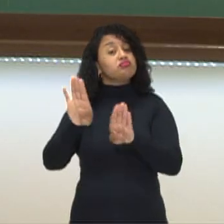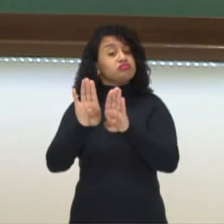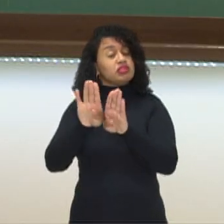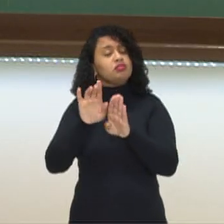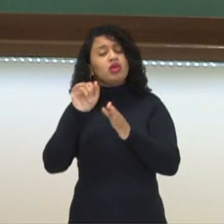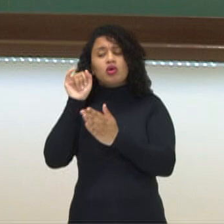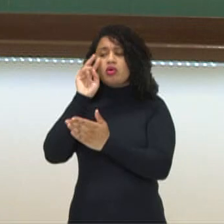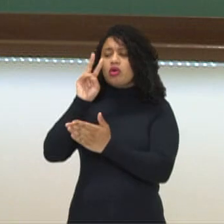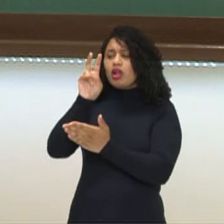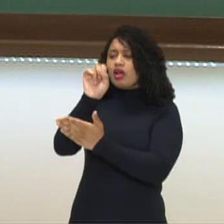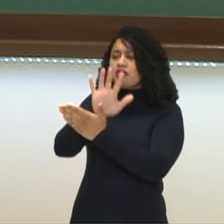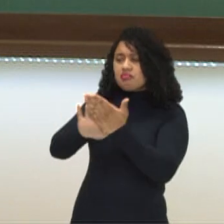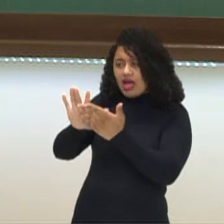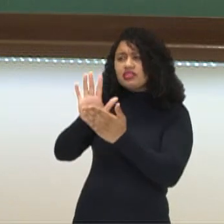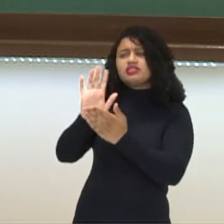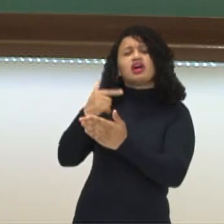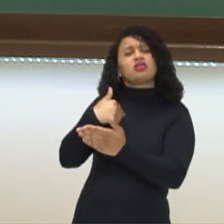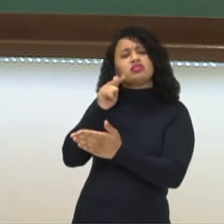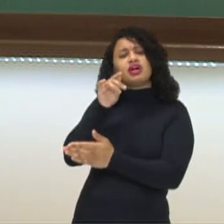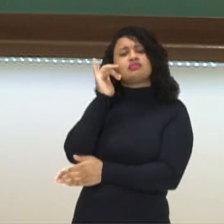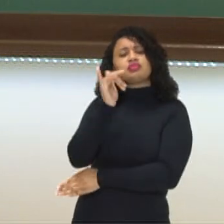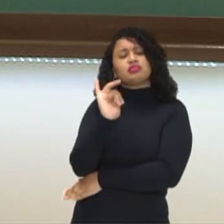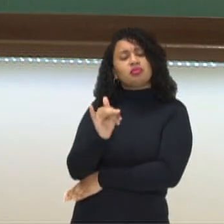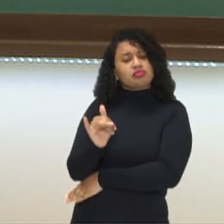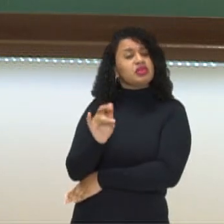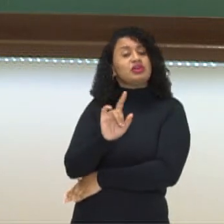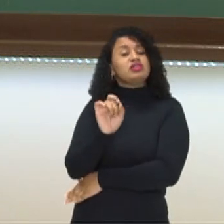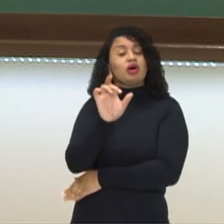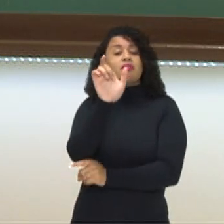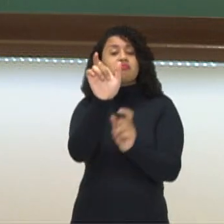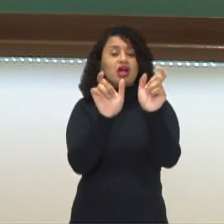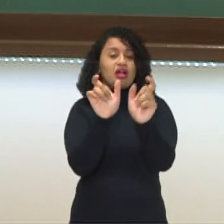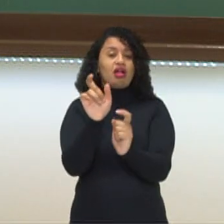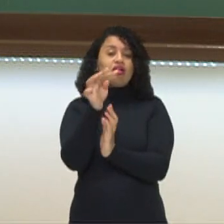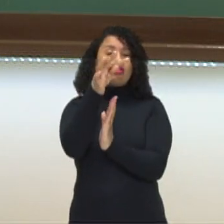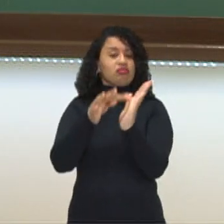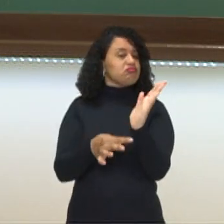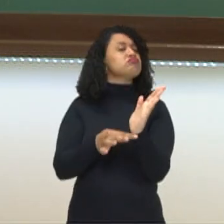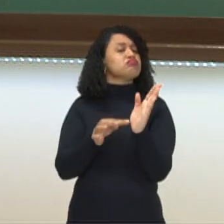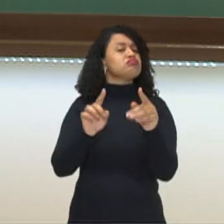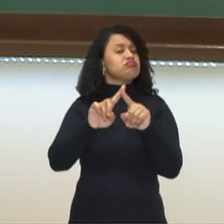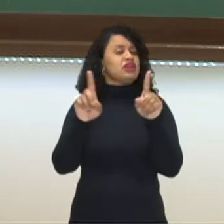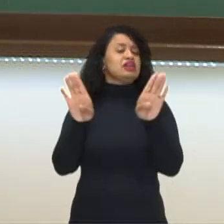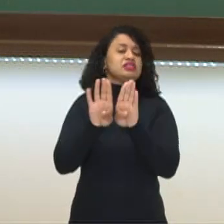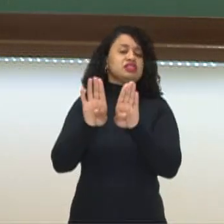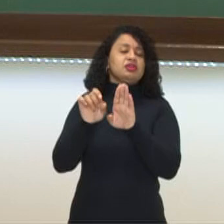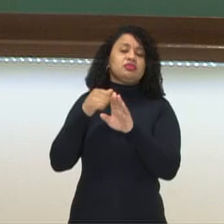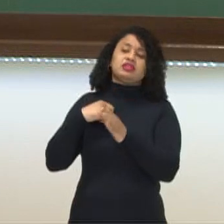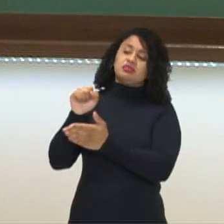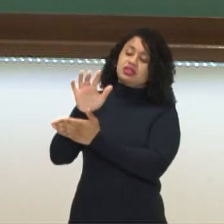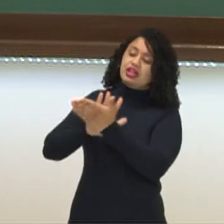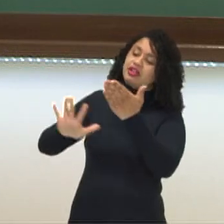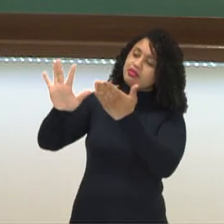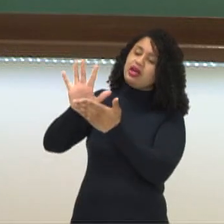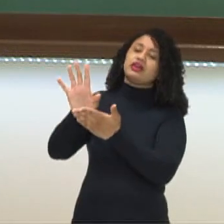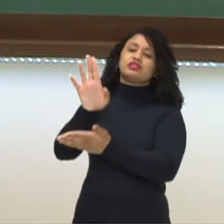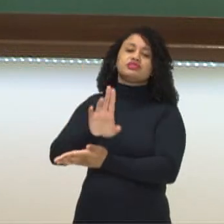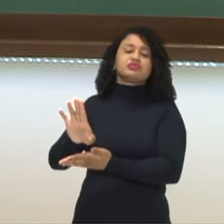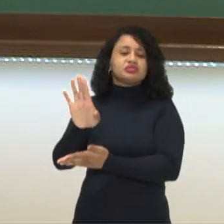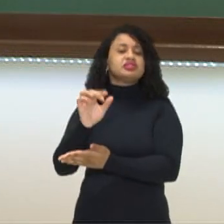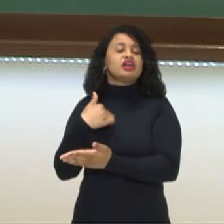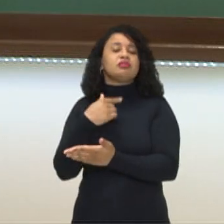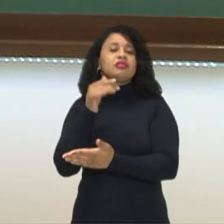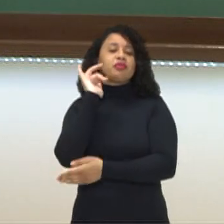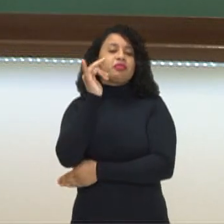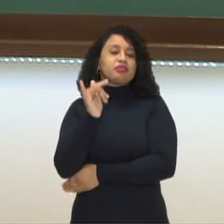viajar nas histórias, não apenas através das palavras, né? A gente pode usar a palavra e a gente pode usar a imagem ali, as gravuras também